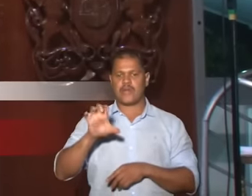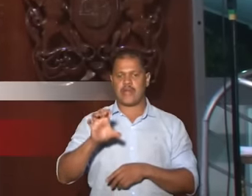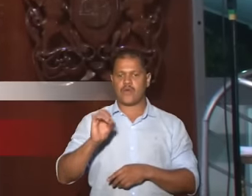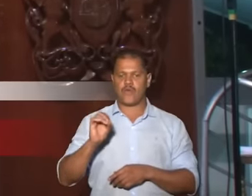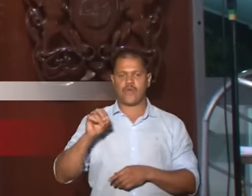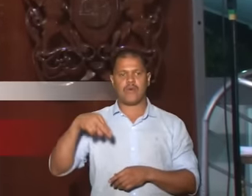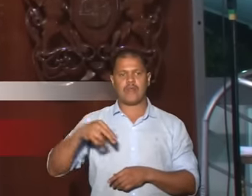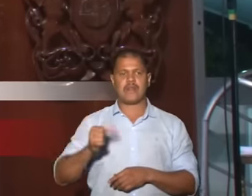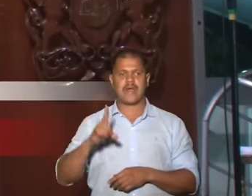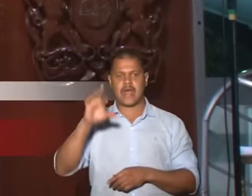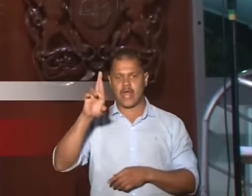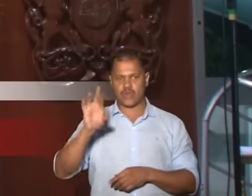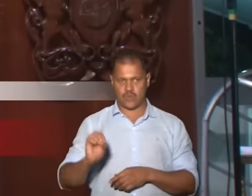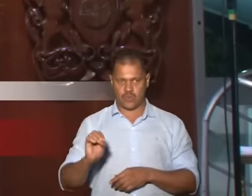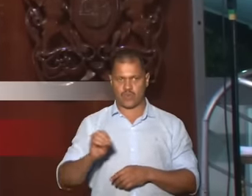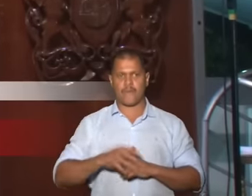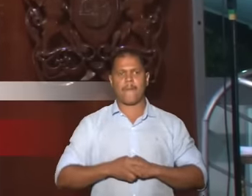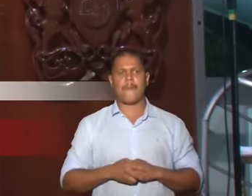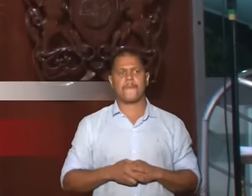Civali.